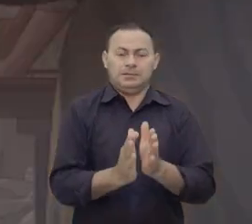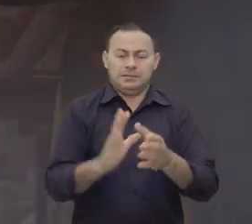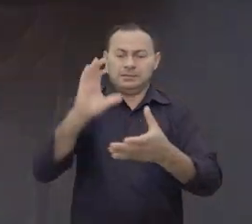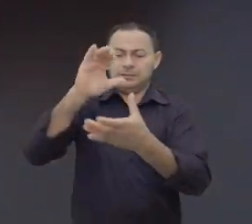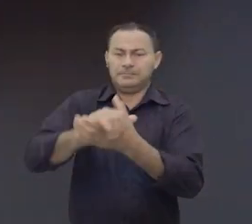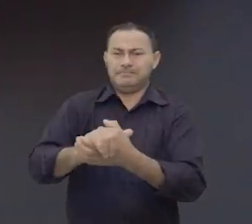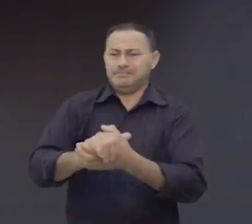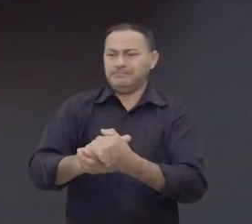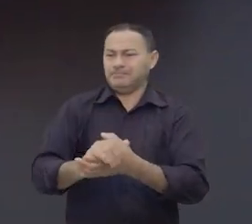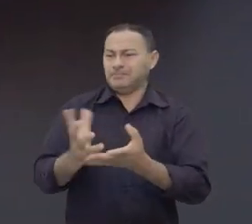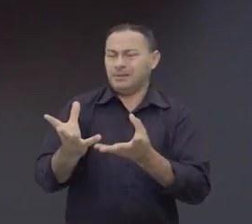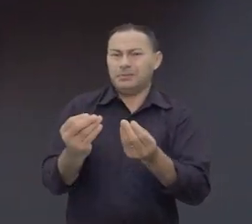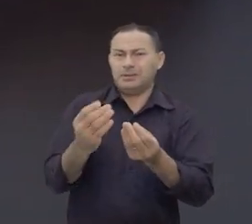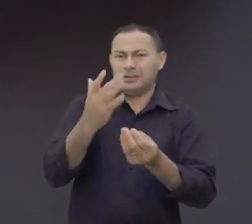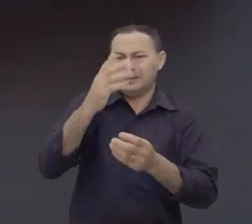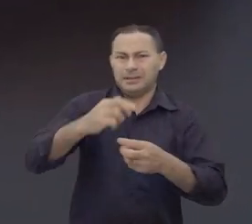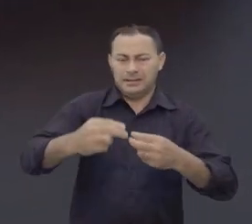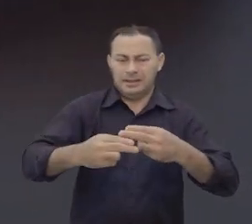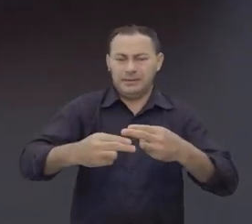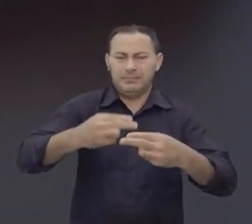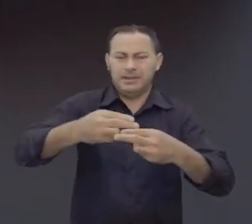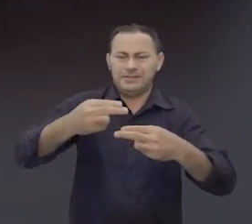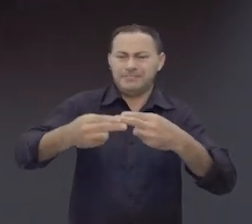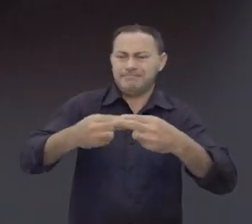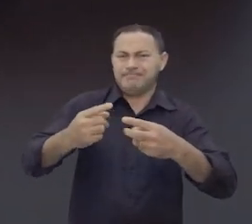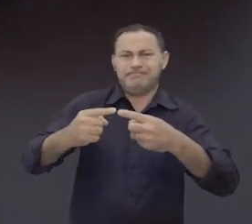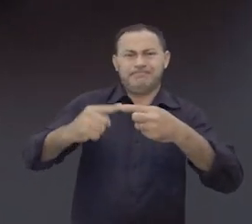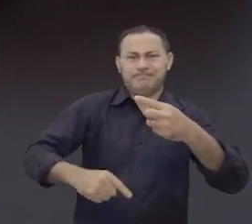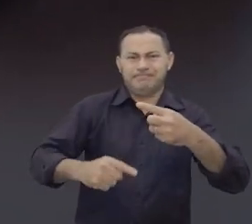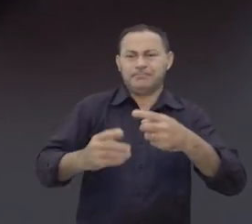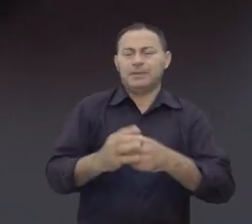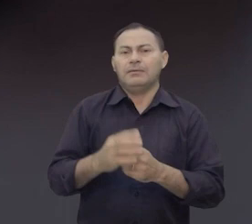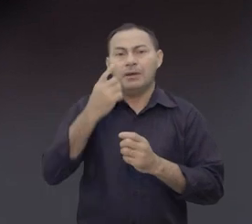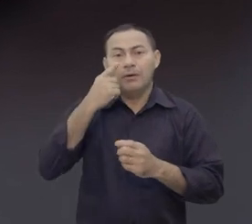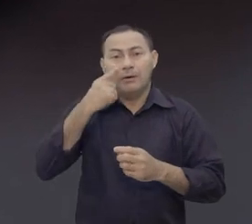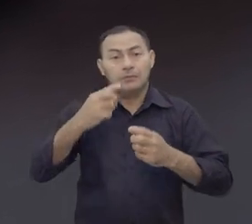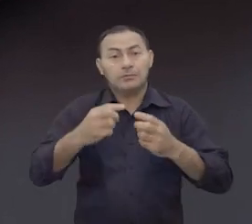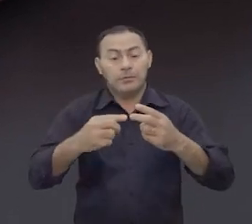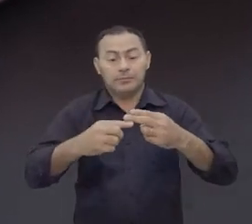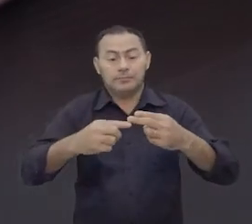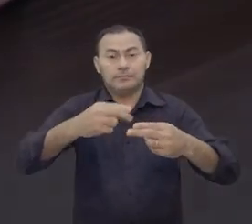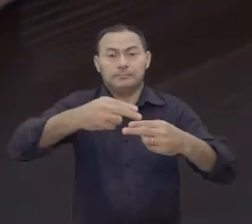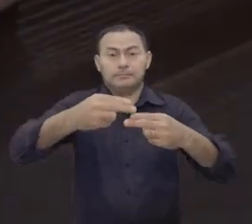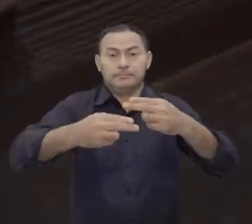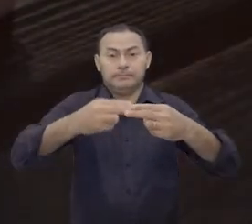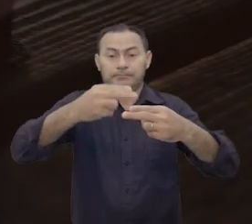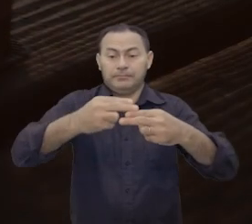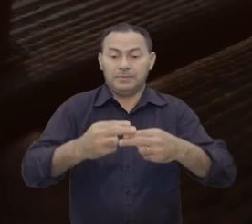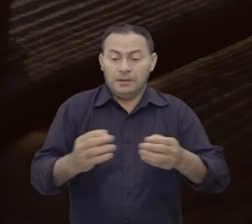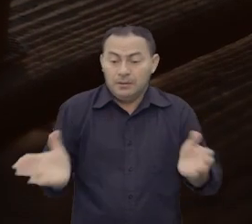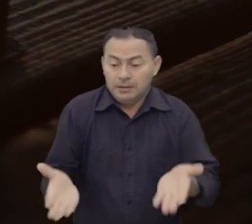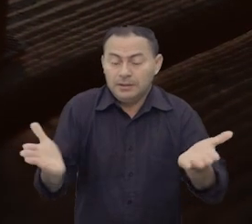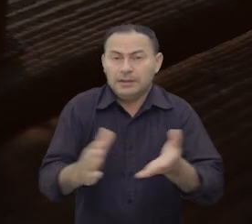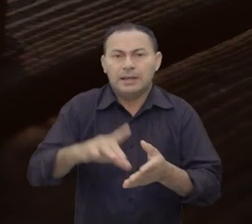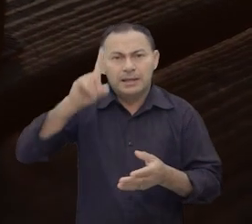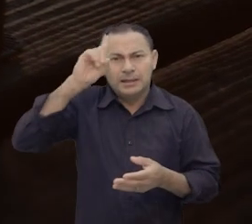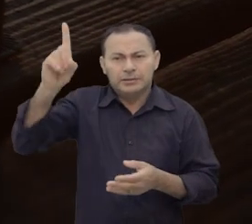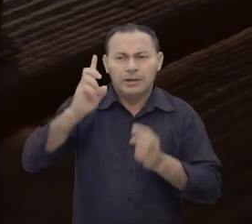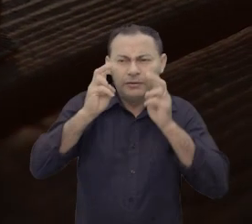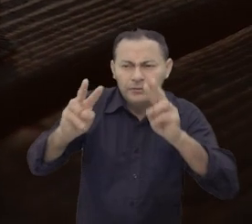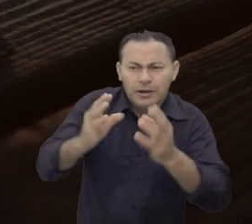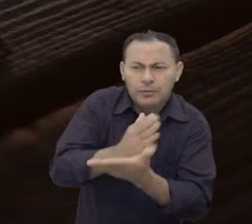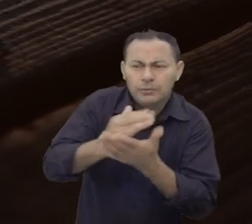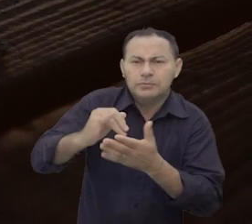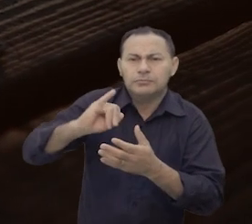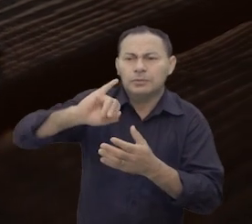casamentos mistos incomodavam muito Neemias. Ouçam como Neemias trouxe reavivamento. Naqueles dias vi